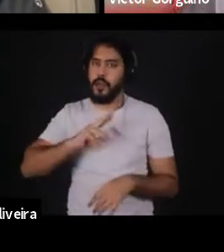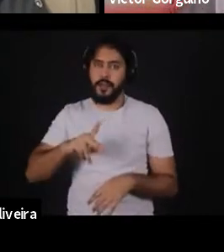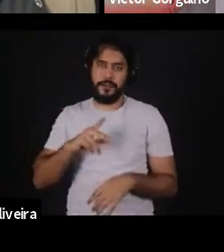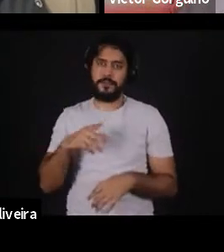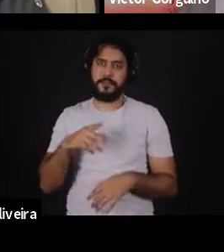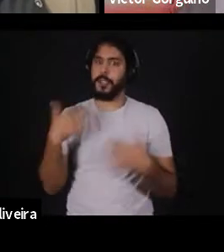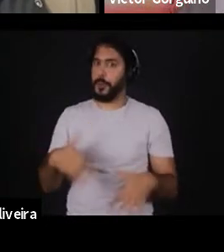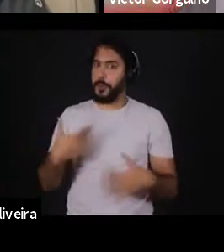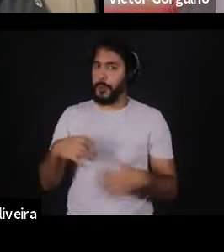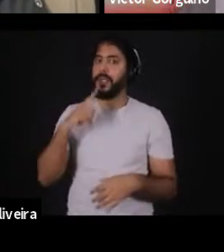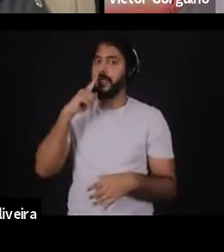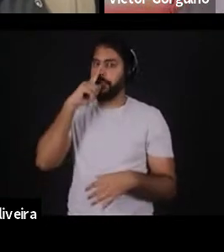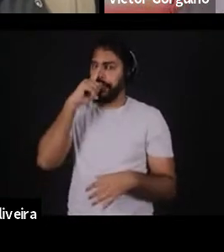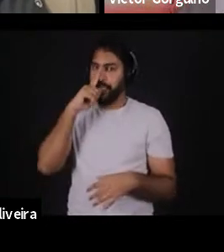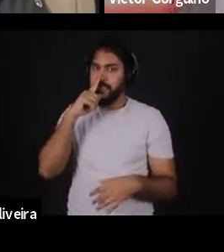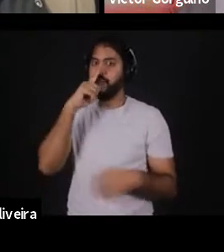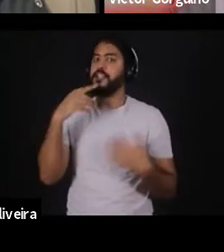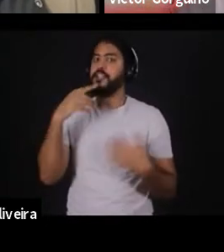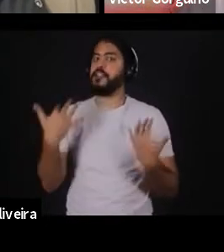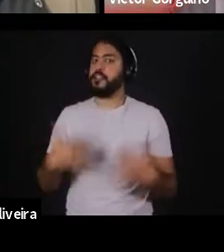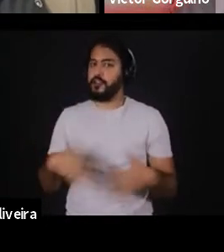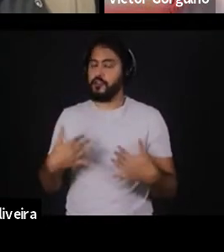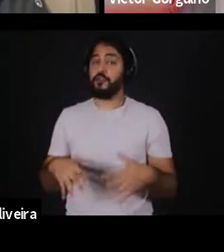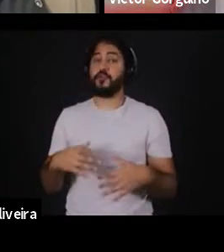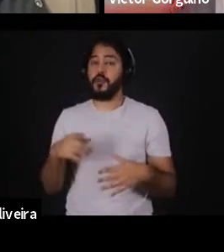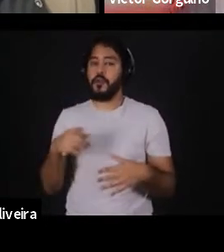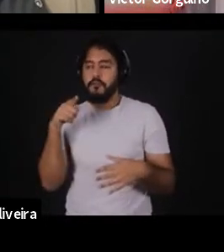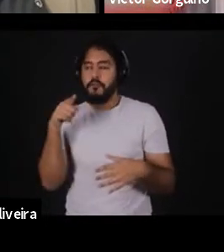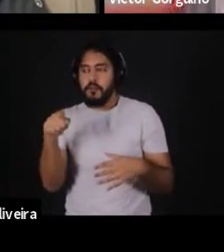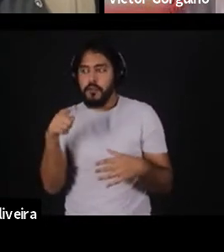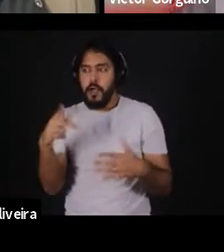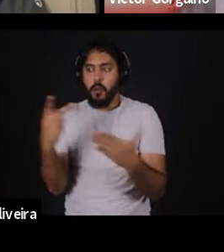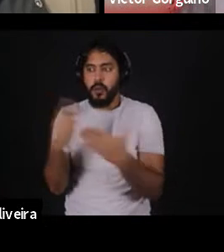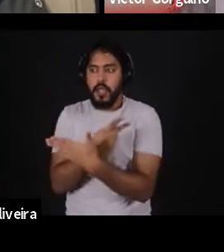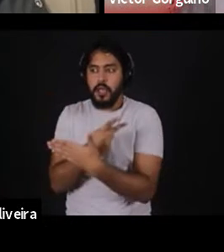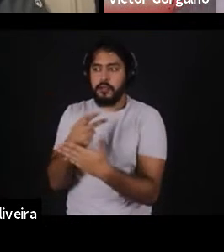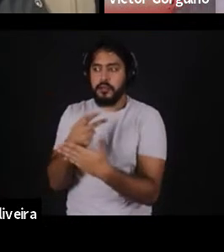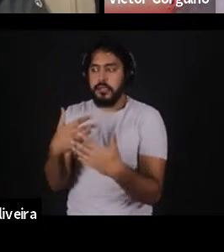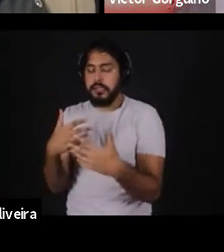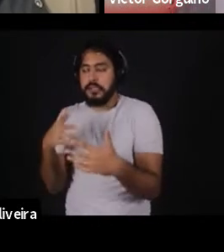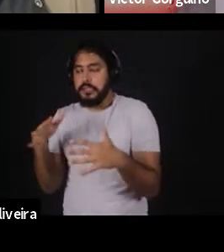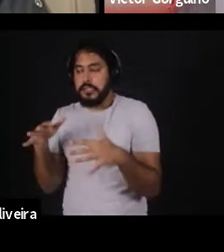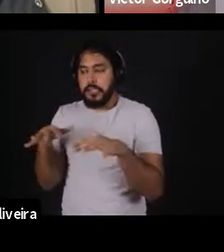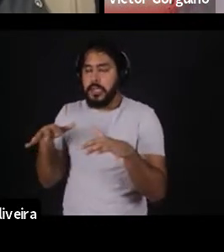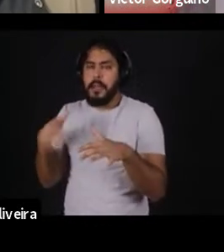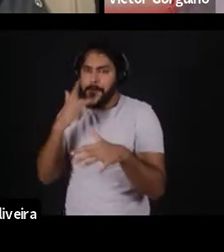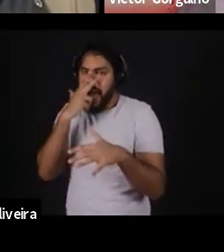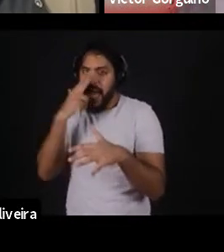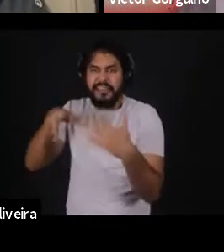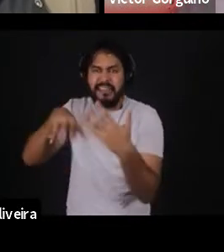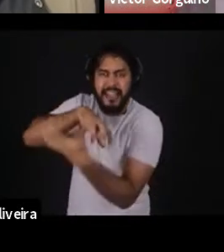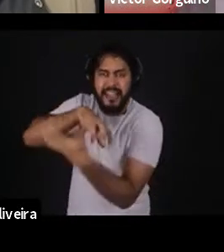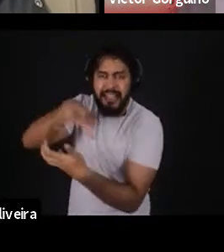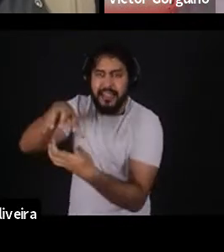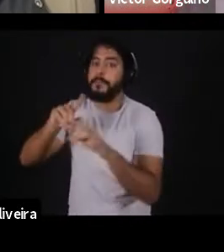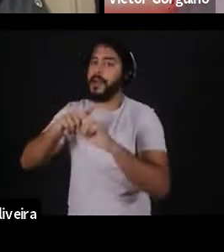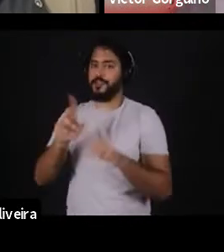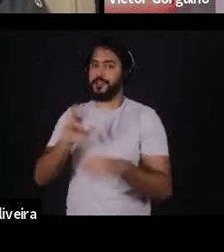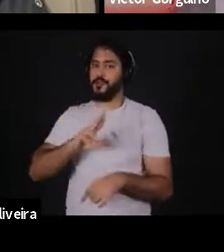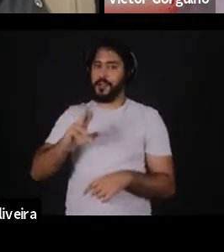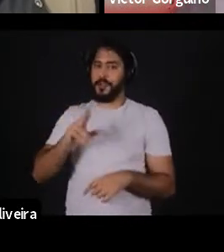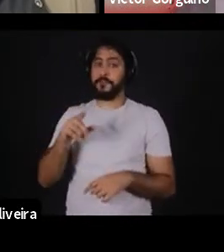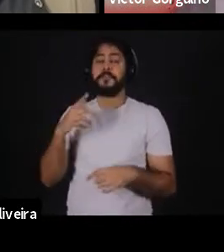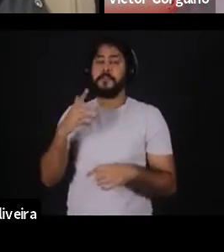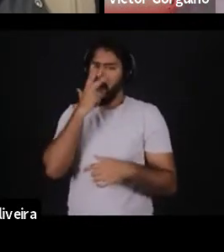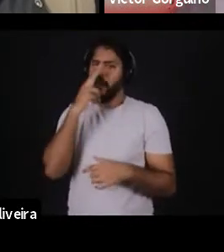você abre mão de algumas coisas, pode parecer que é uma coisa que é bagunçado, mas eu acho que esse espaço